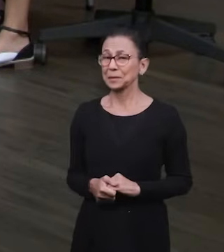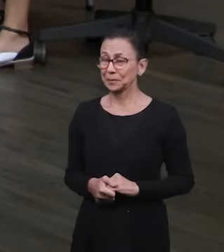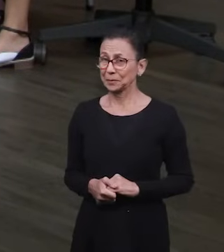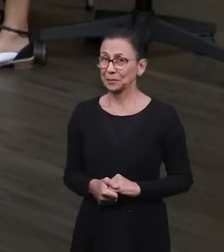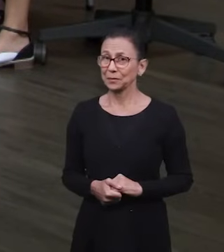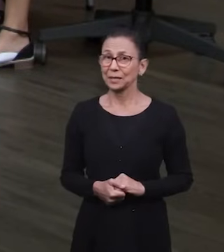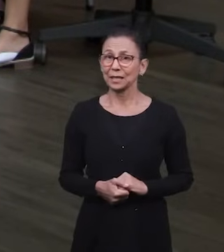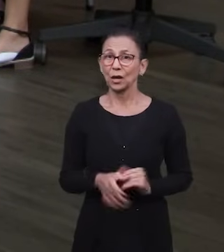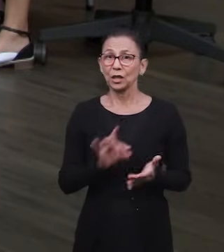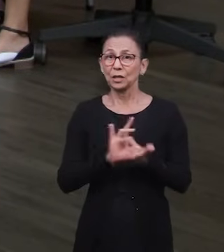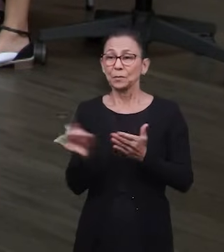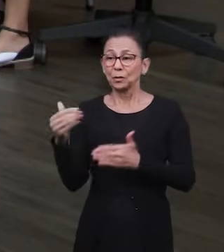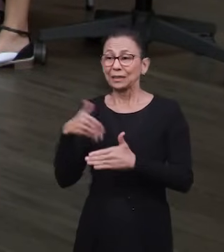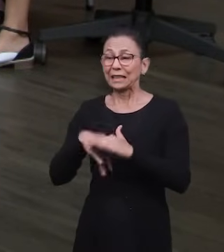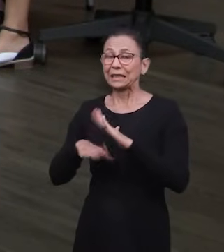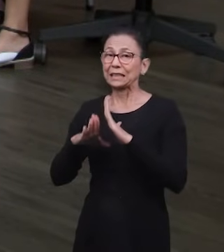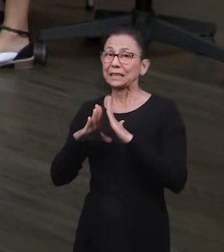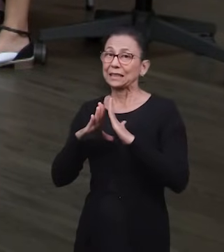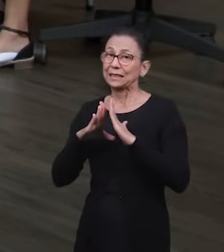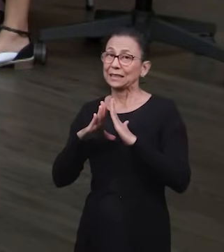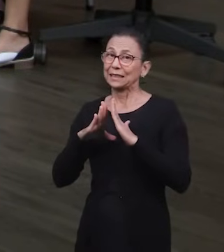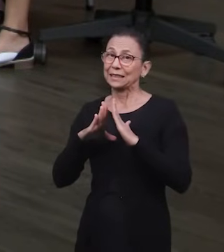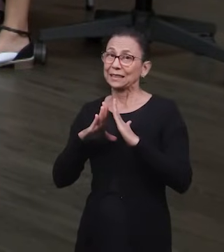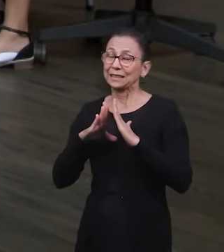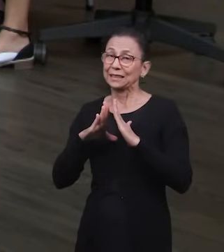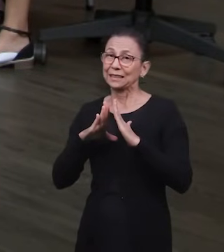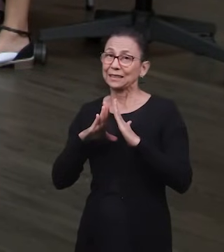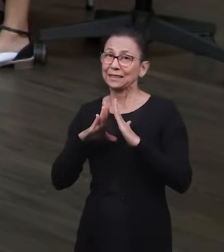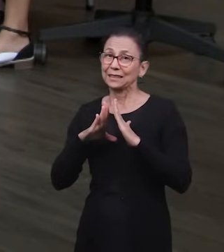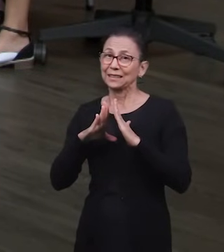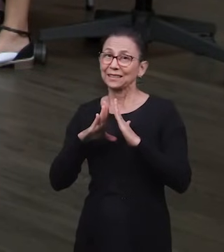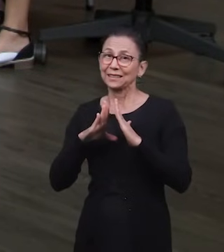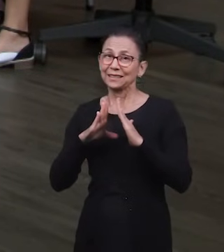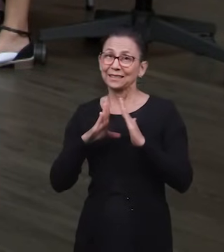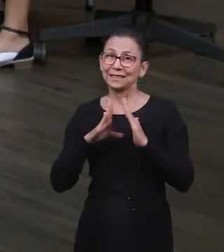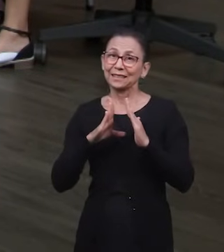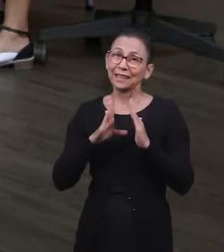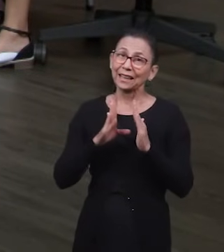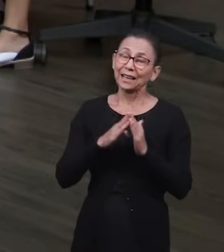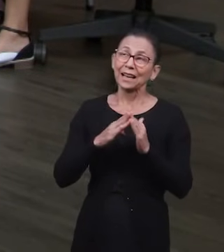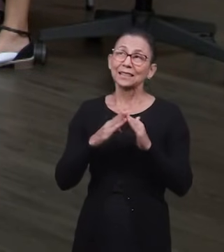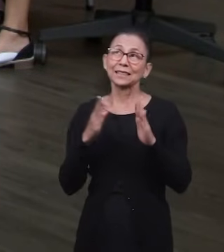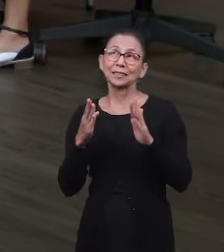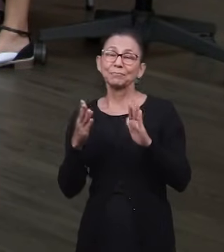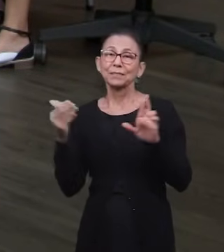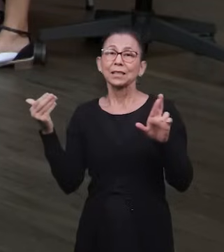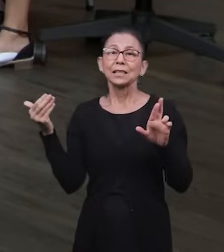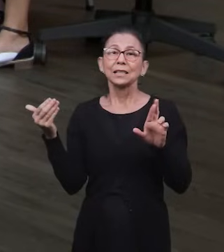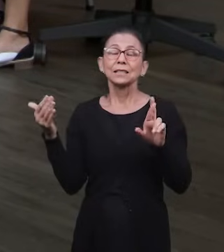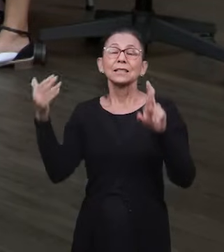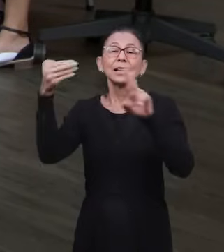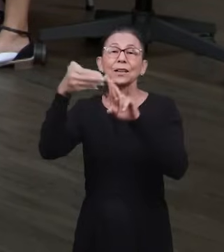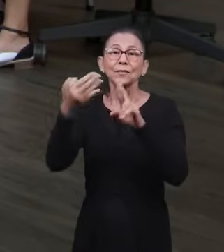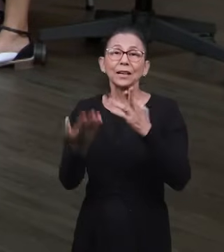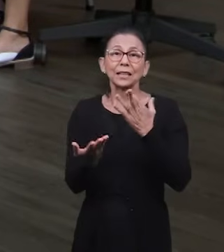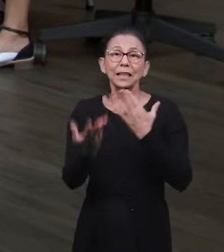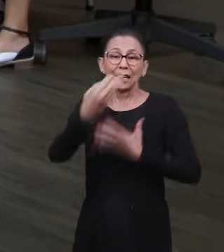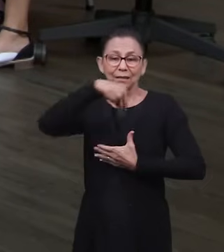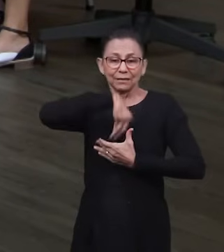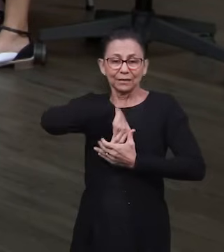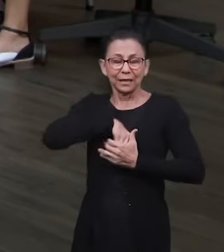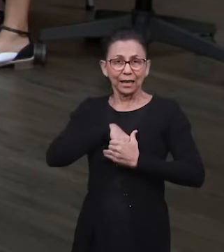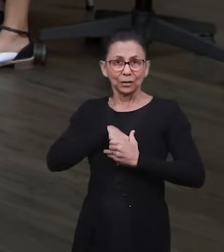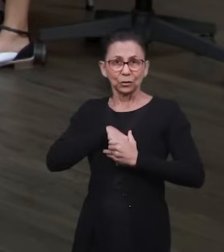própria casa. Você só tem que vencer um inimigo, que é você mesmo. É eu mesmo. Então, por isso, quando você aceitou Jesus, você teve uma